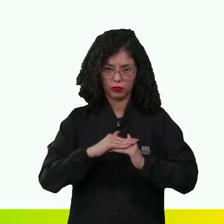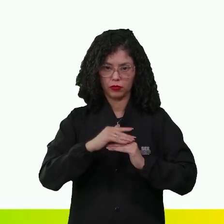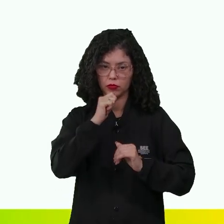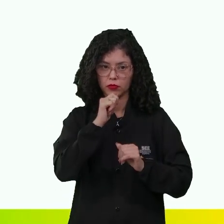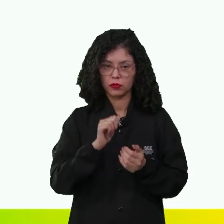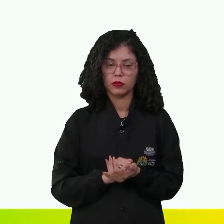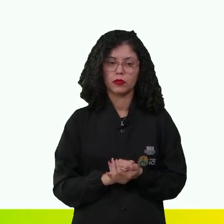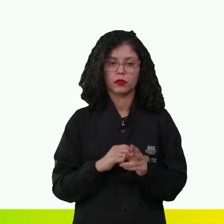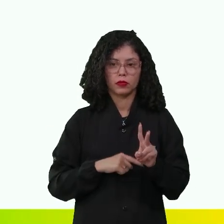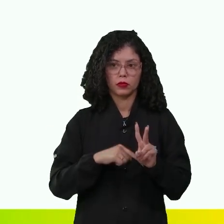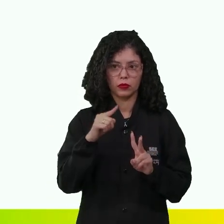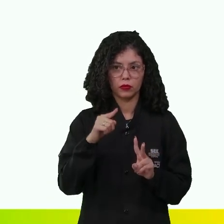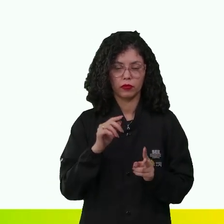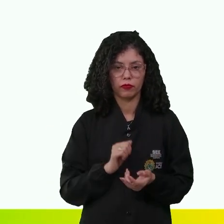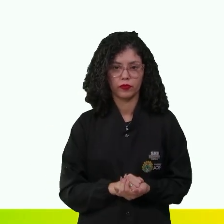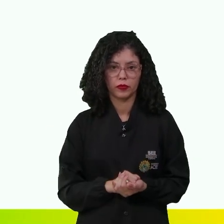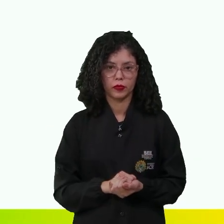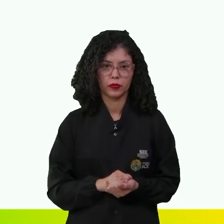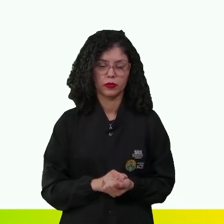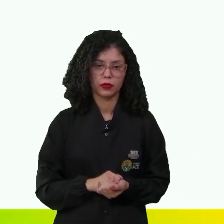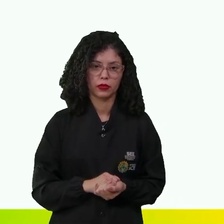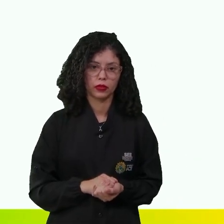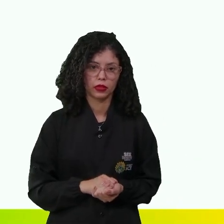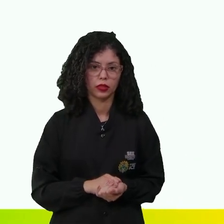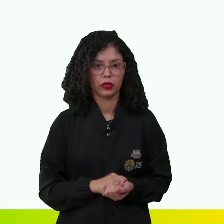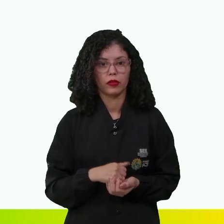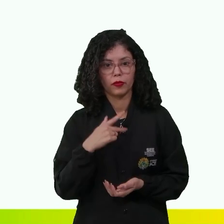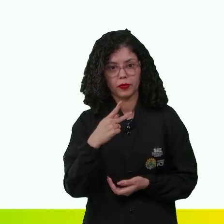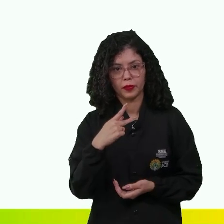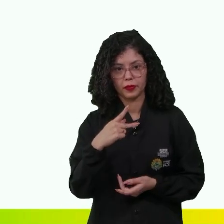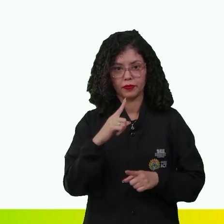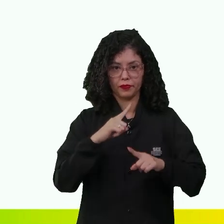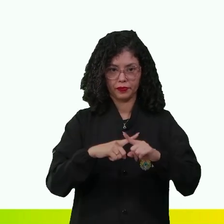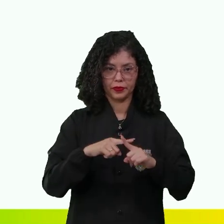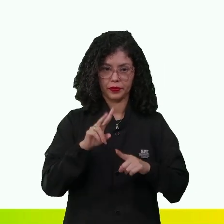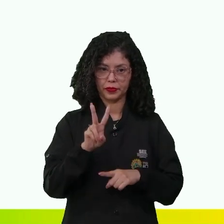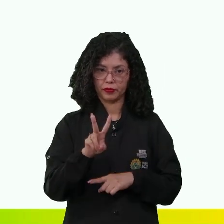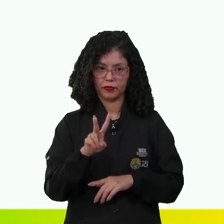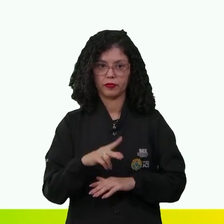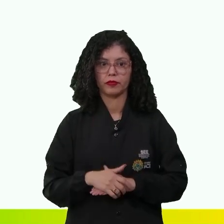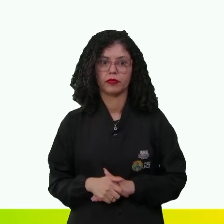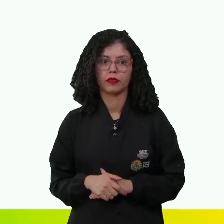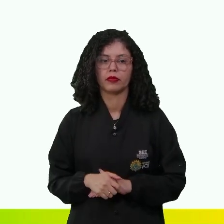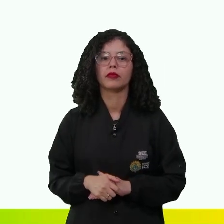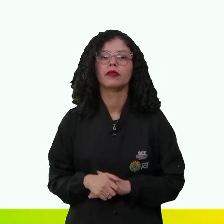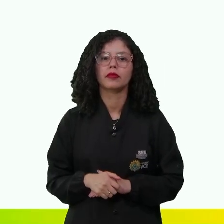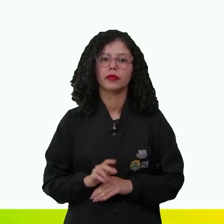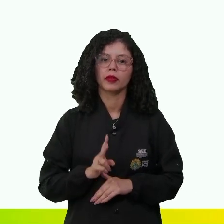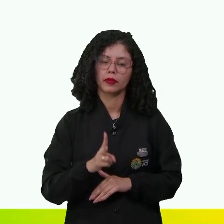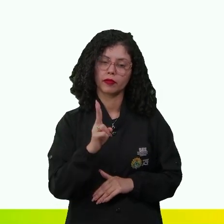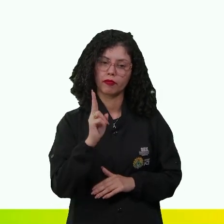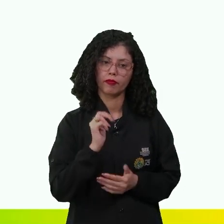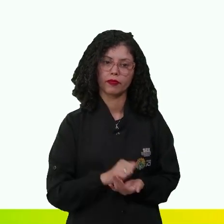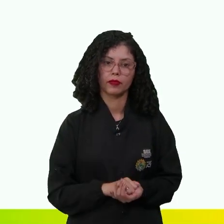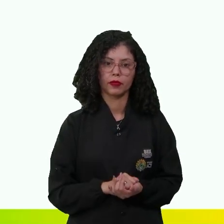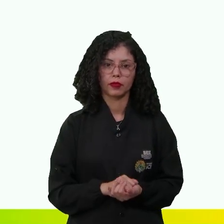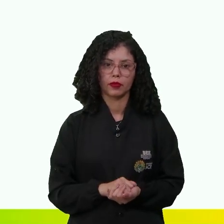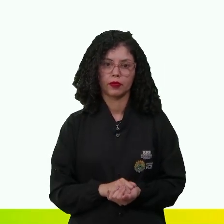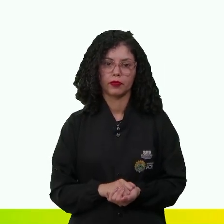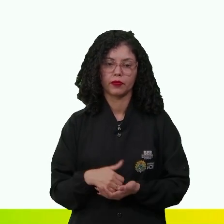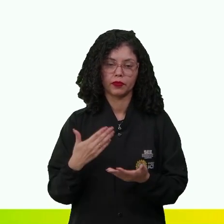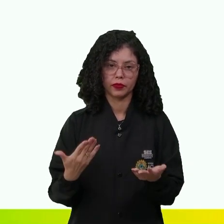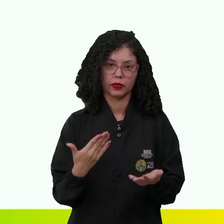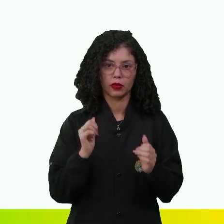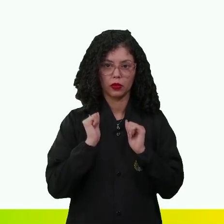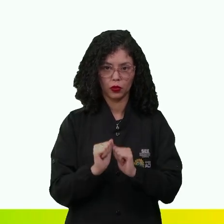proporcional ao seu volume. Então, pressão vezes o volume é igual a constante K. E aí,